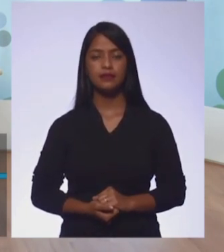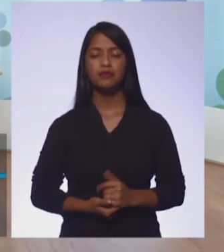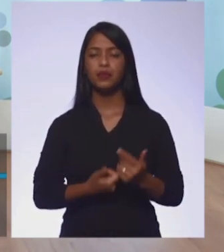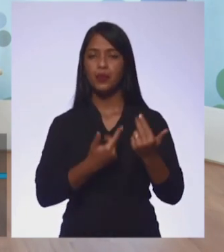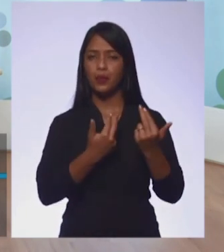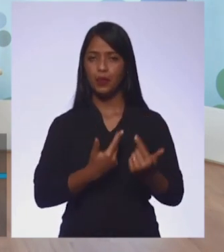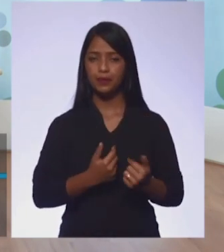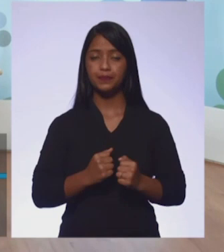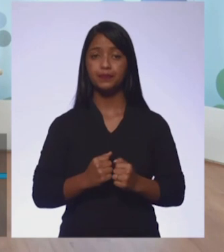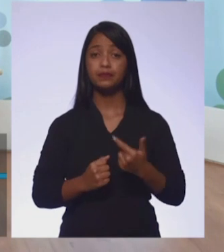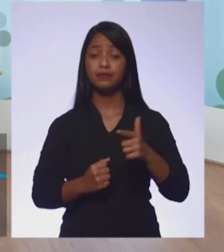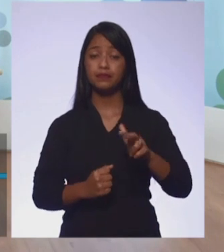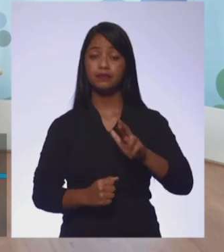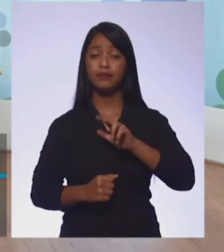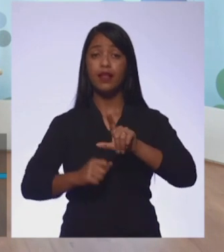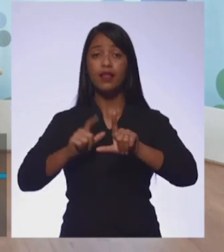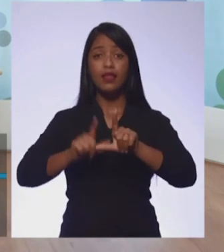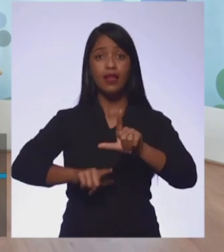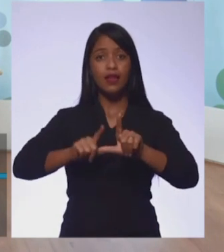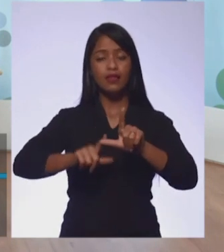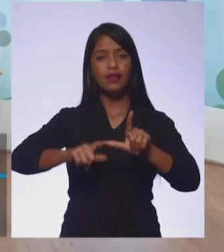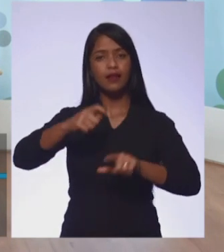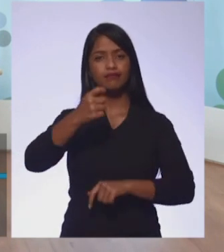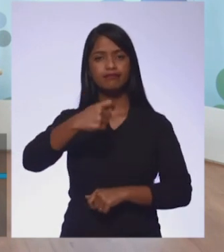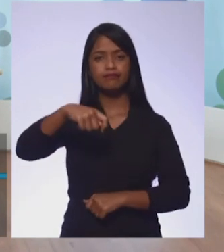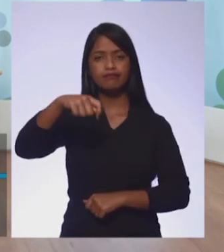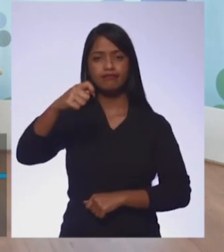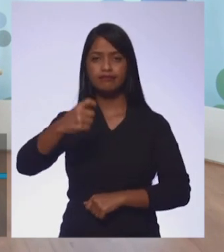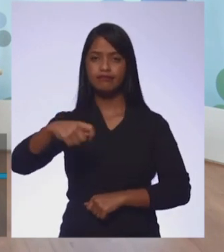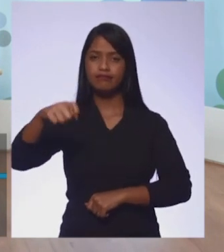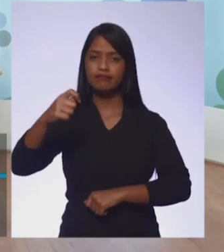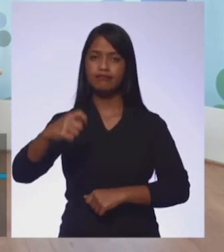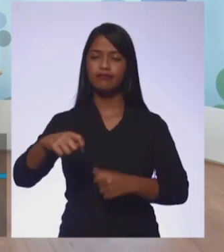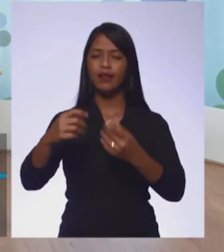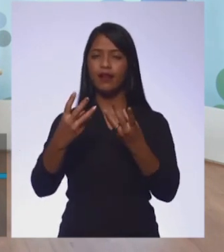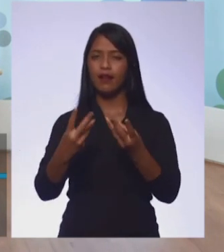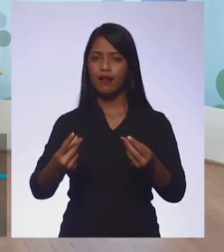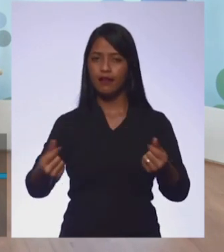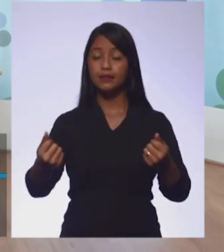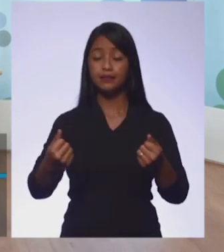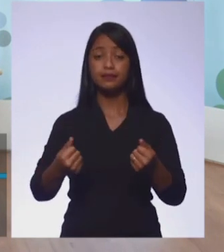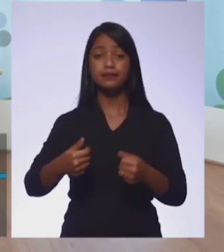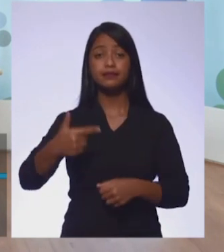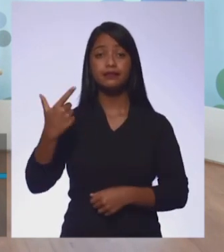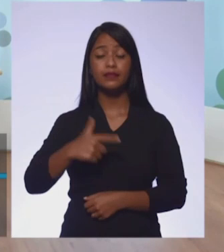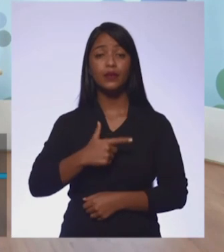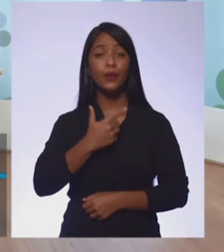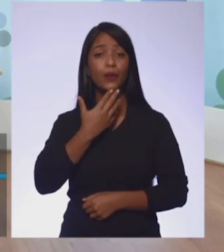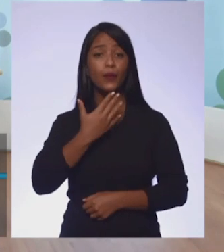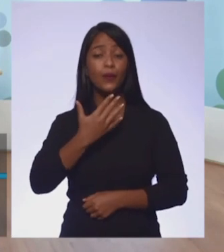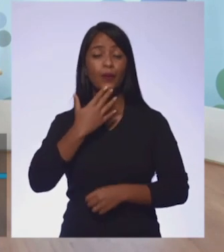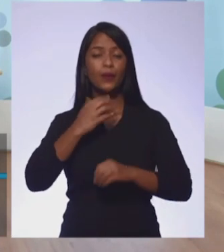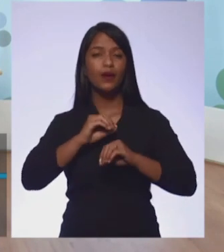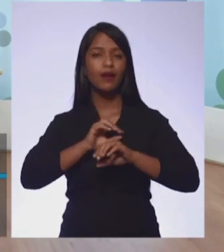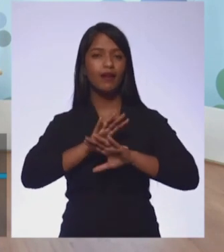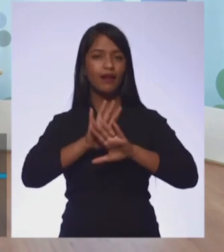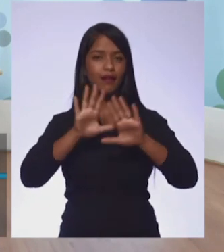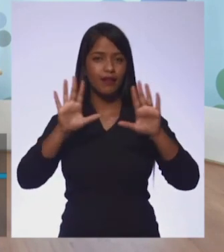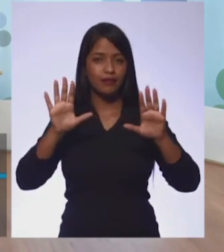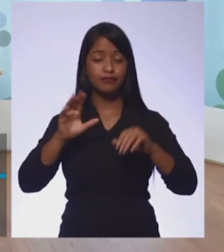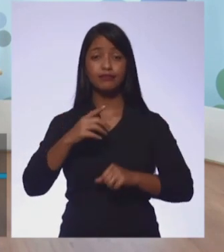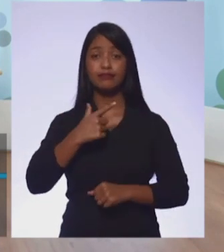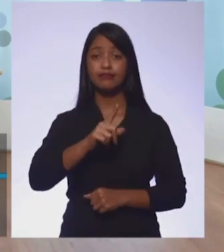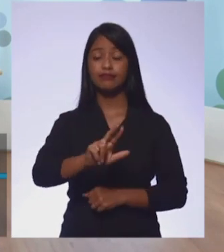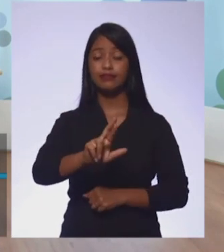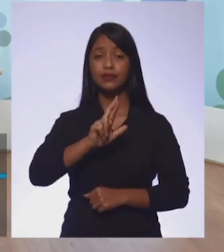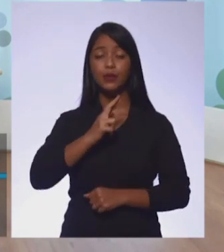Afirmação. Letra cursiva delicada, boa. Cores claras. Cores claras. Suavidade das